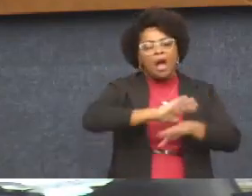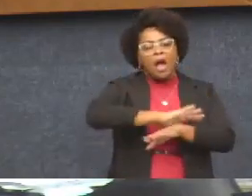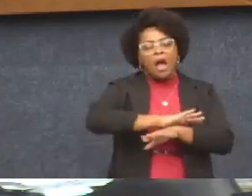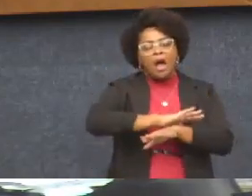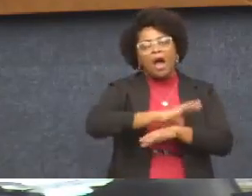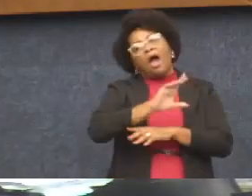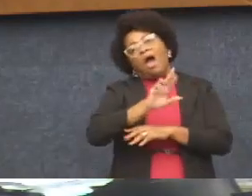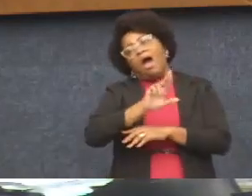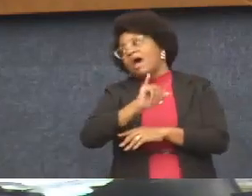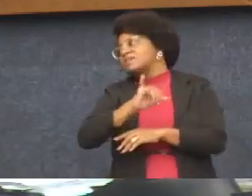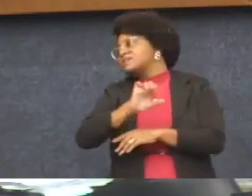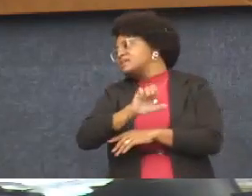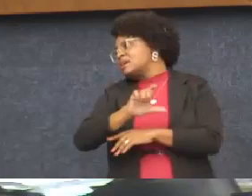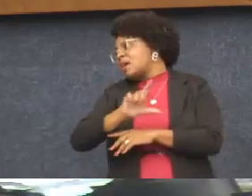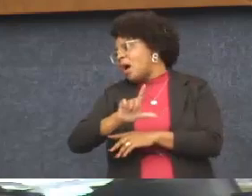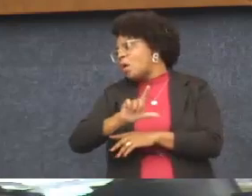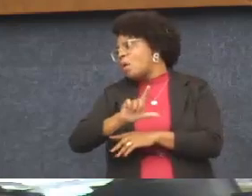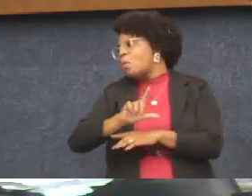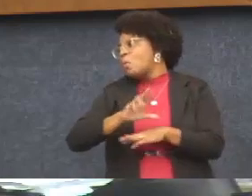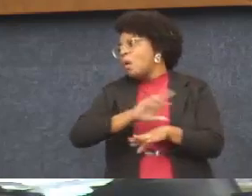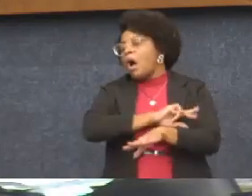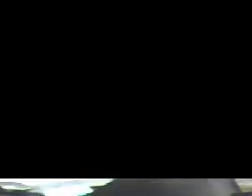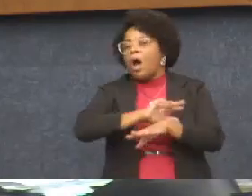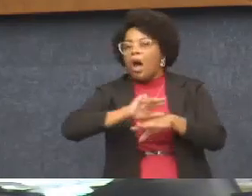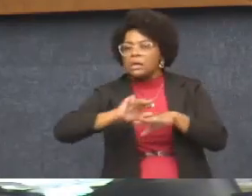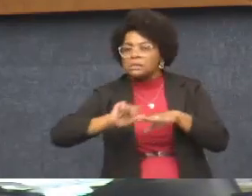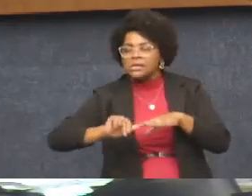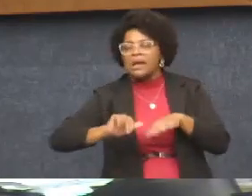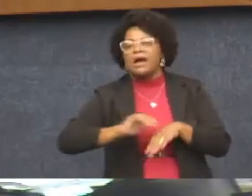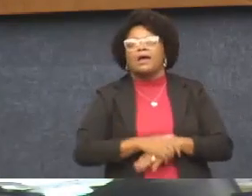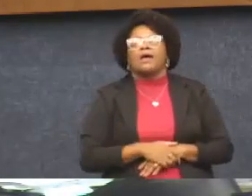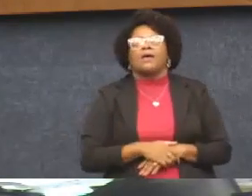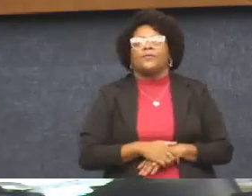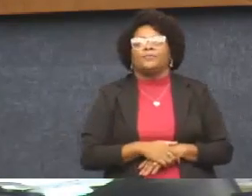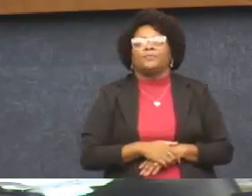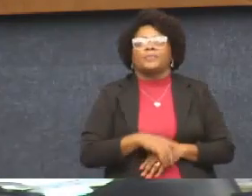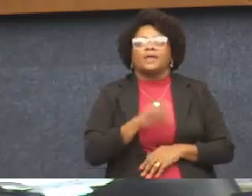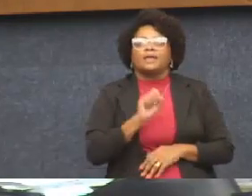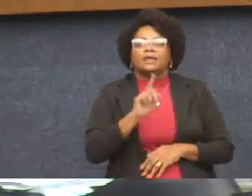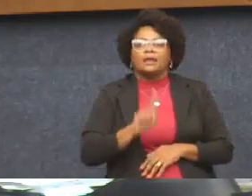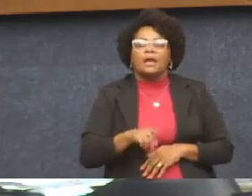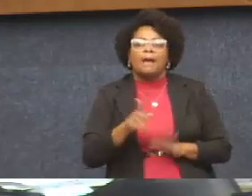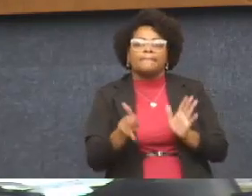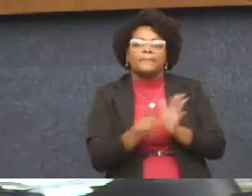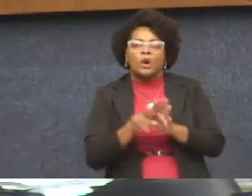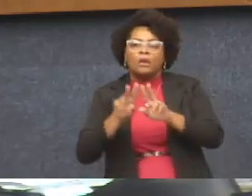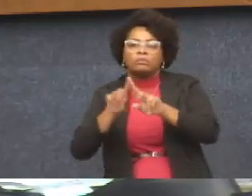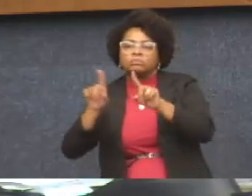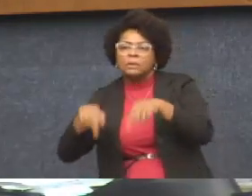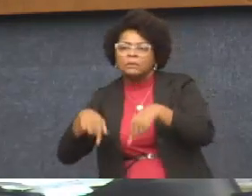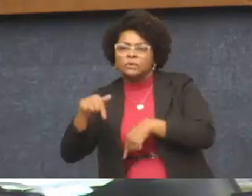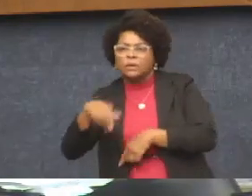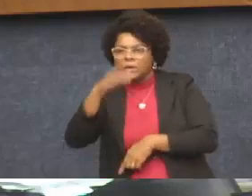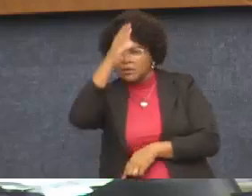concurso público e do tempo de carreira aos servidores da Câmara. Ainda